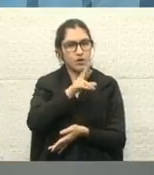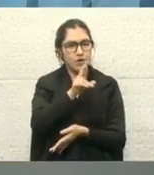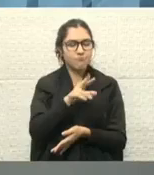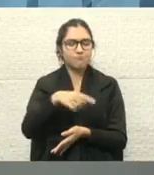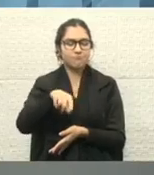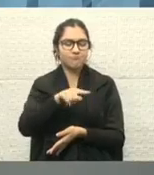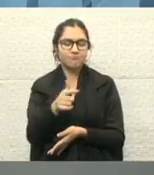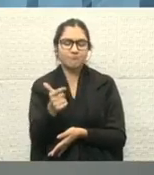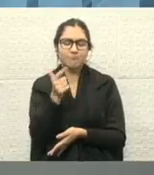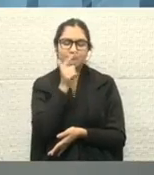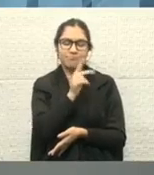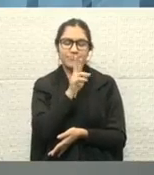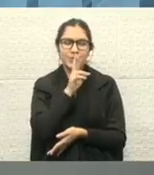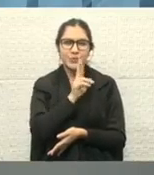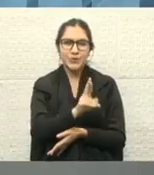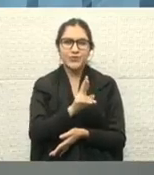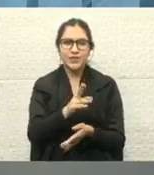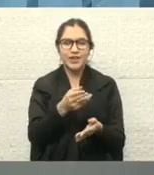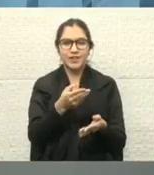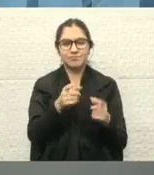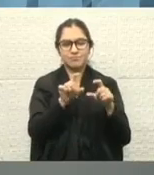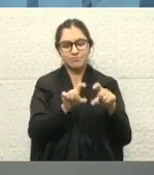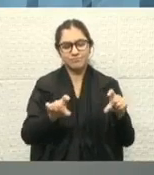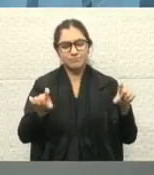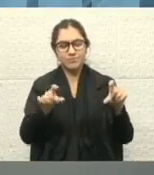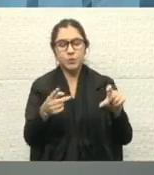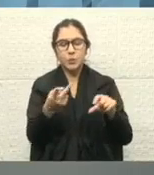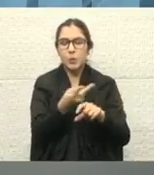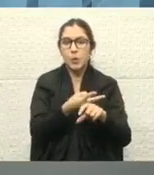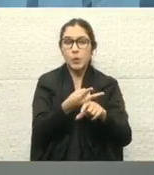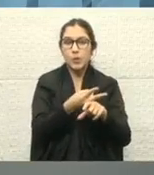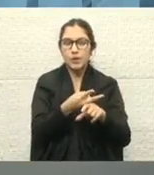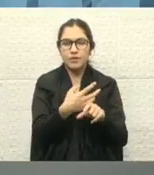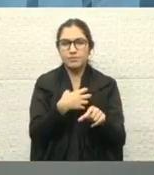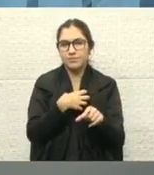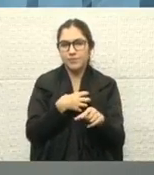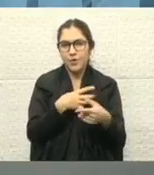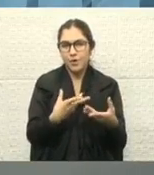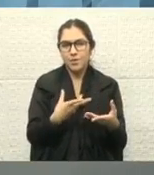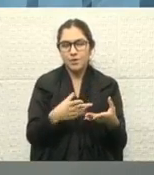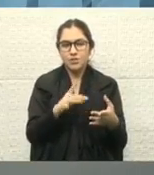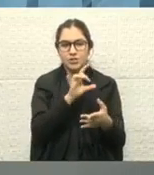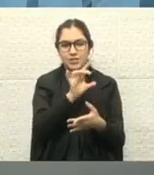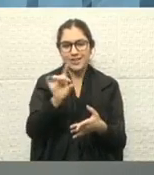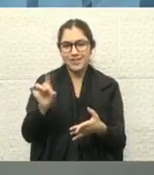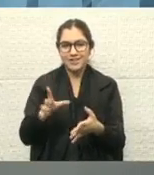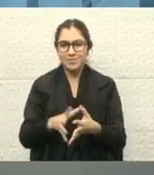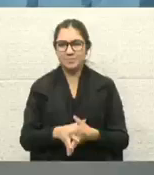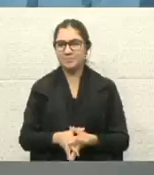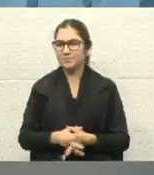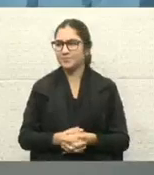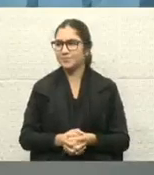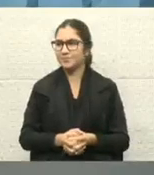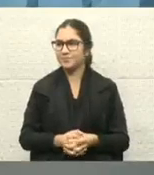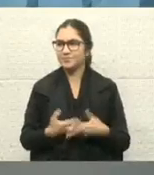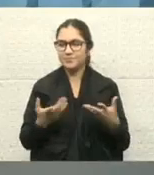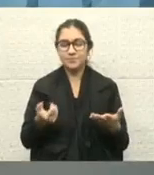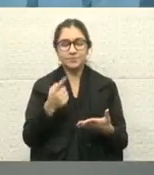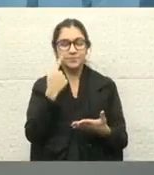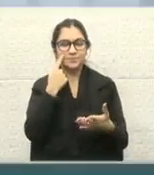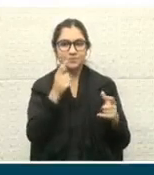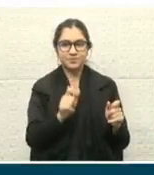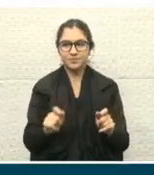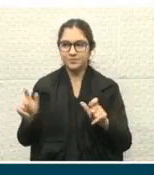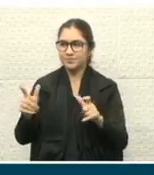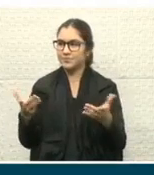isso nós vamos resolver essa expressão e buscar condições sobre cada uma dessas partes. Então nós vamos ao